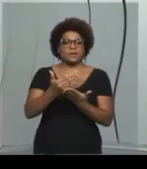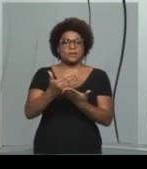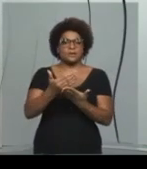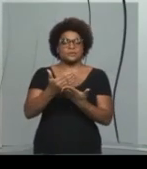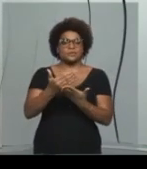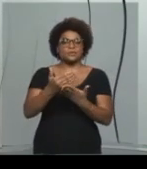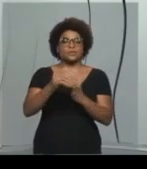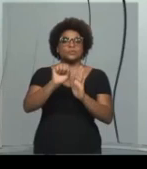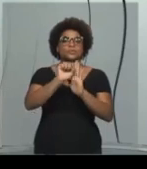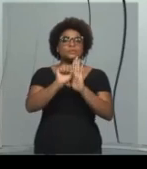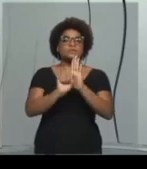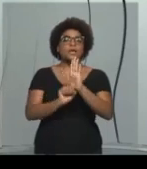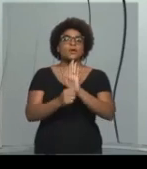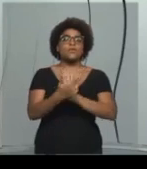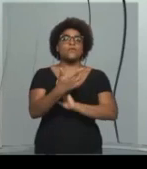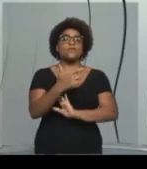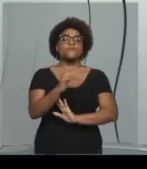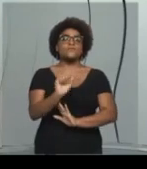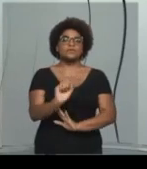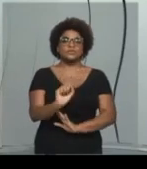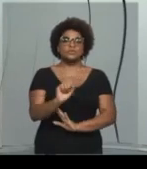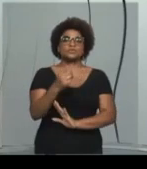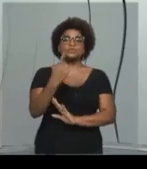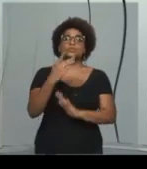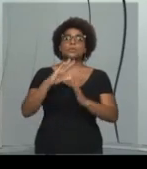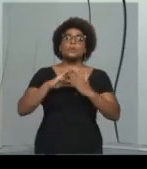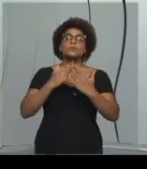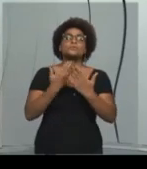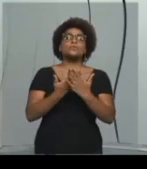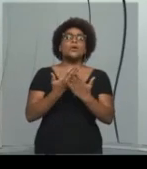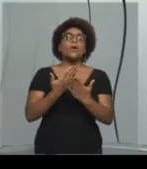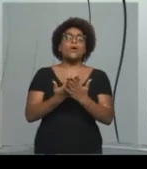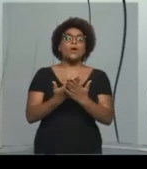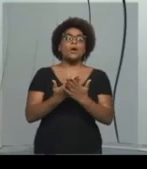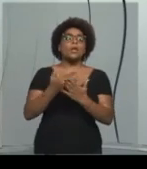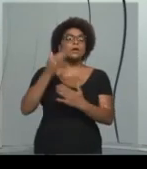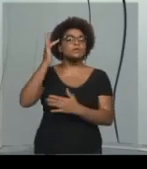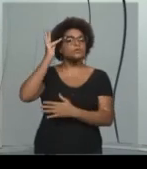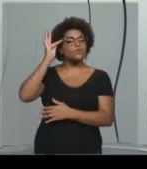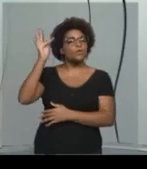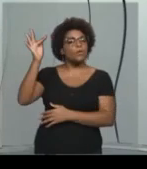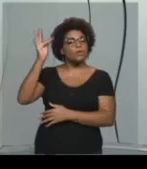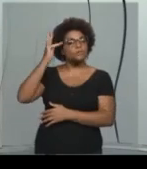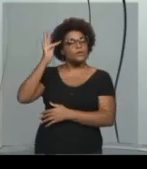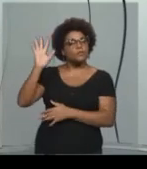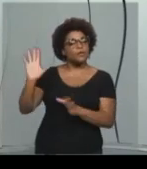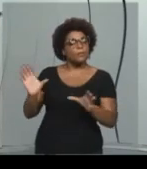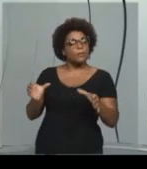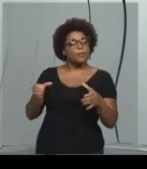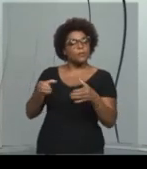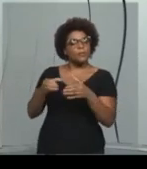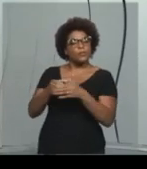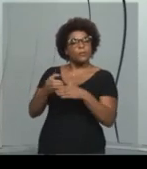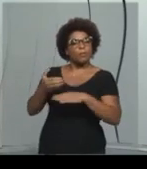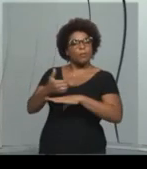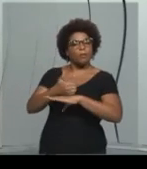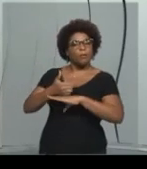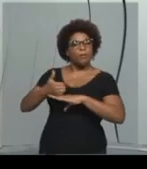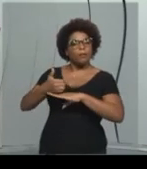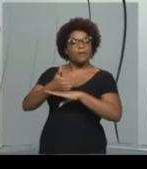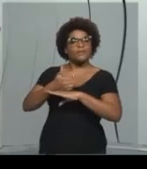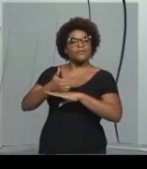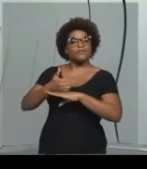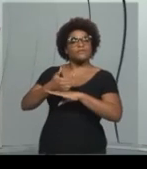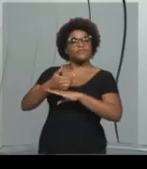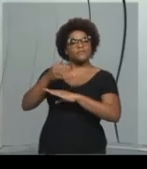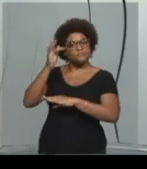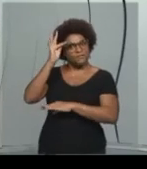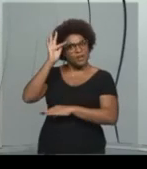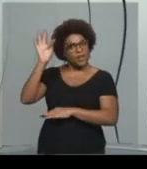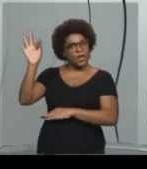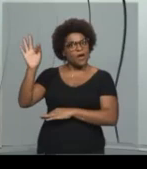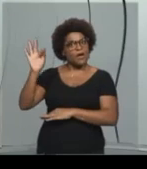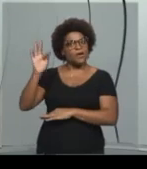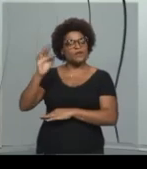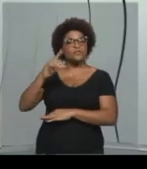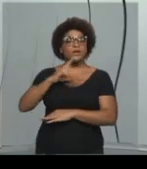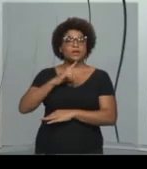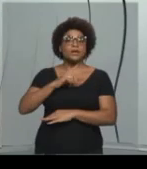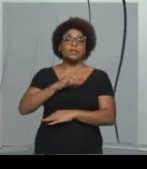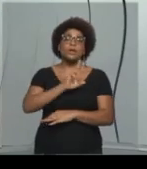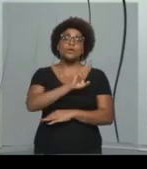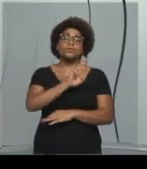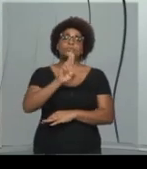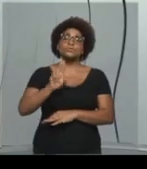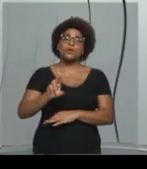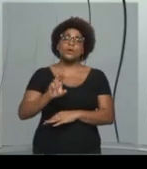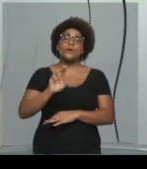século XX numa escola de filosofia por um grupo de filósofos que passou a ser